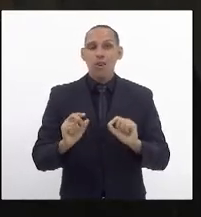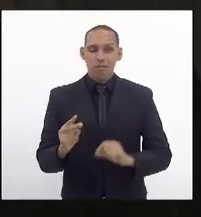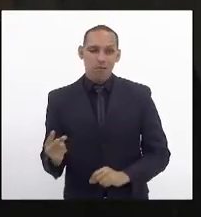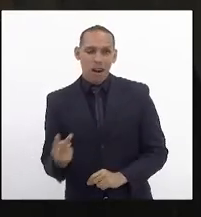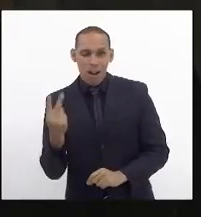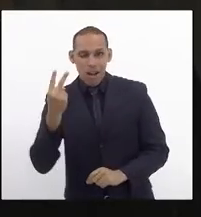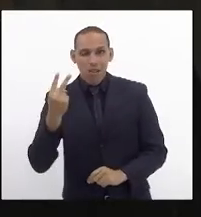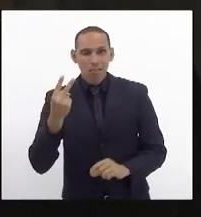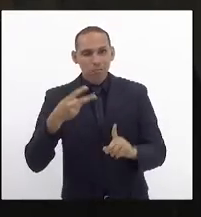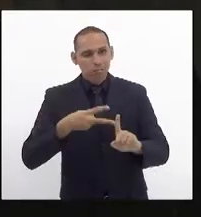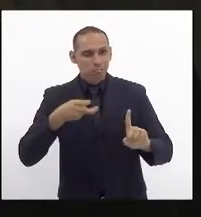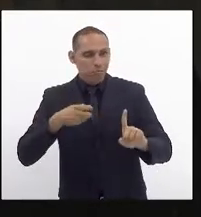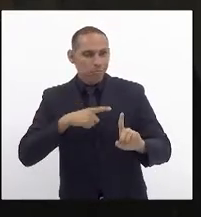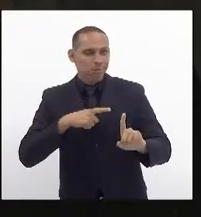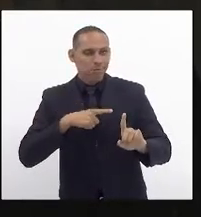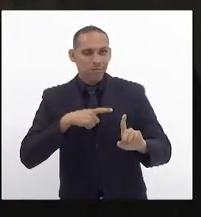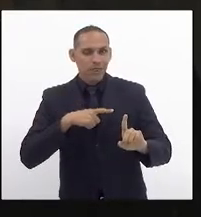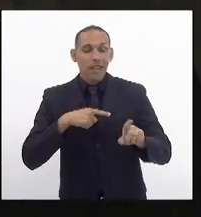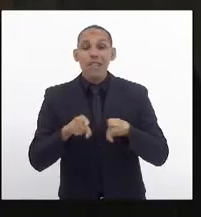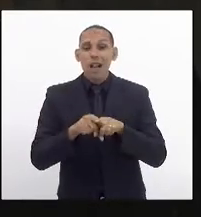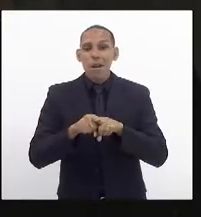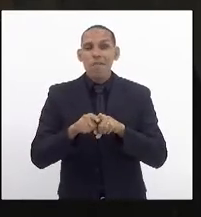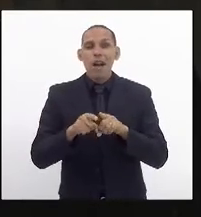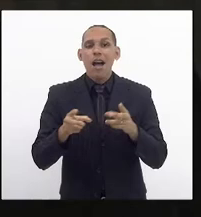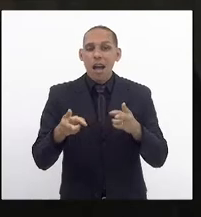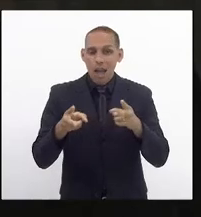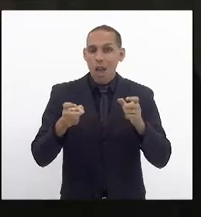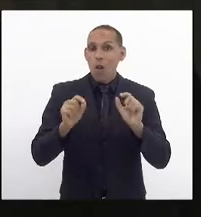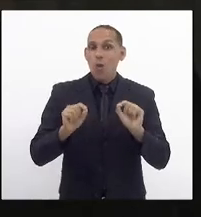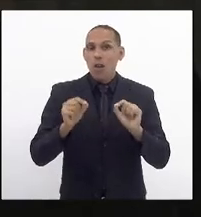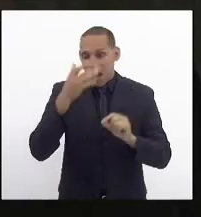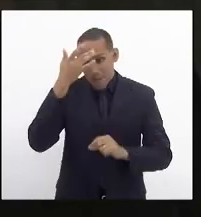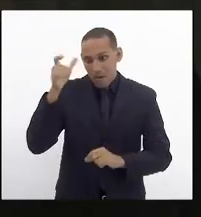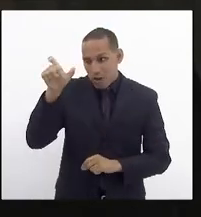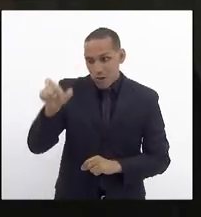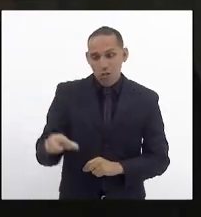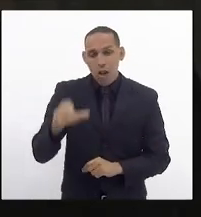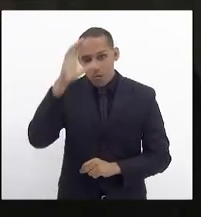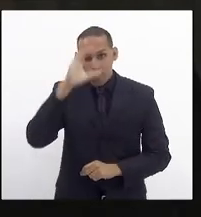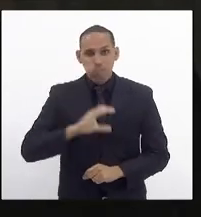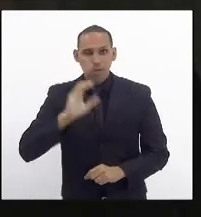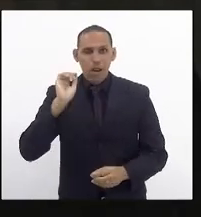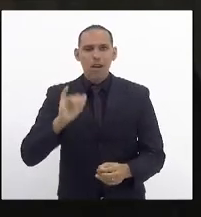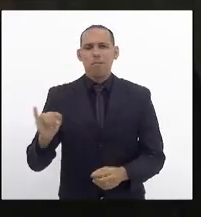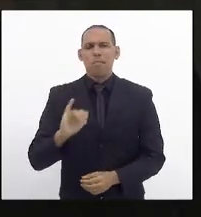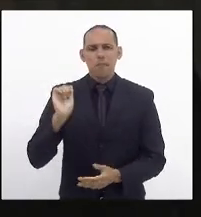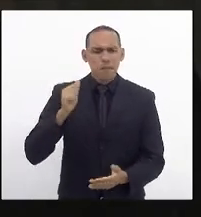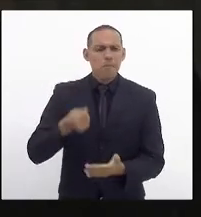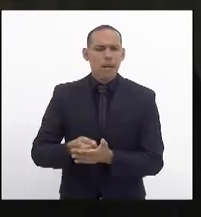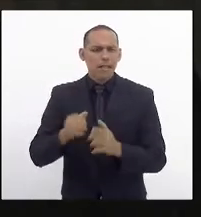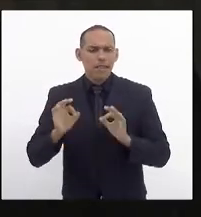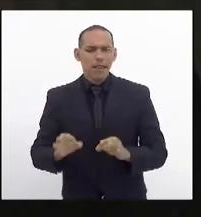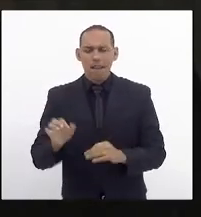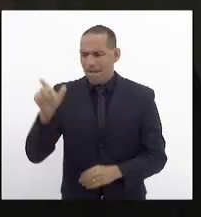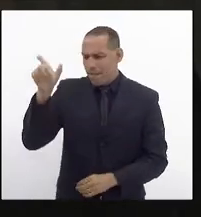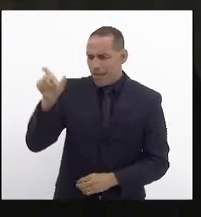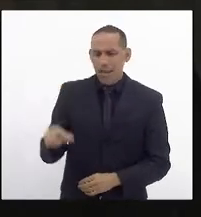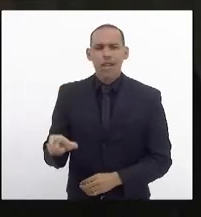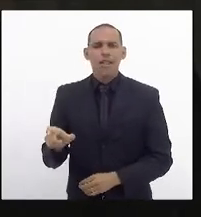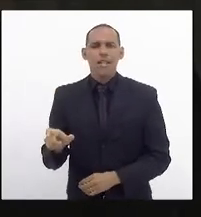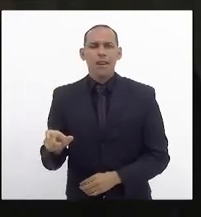e reconhecimento e que possa reconhecer o cidadão que paga imposto como aquele cidadão que